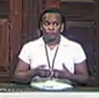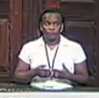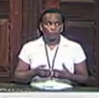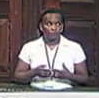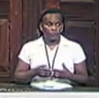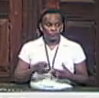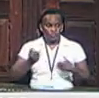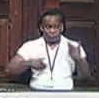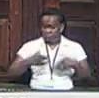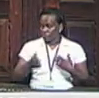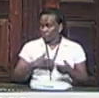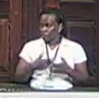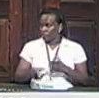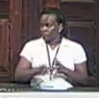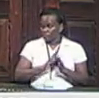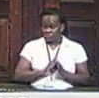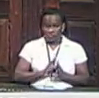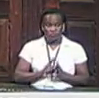palavra,